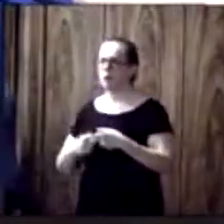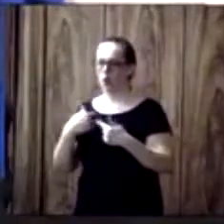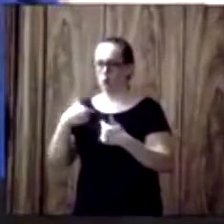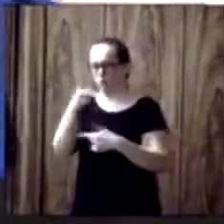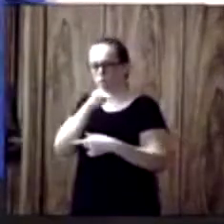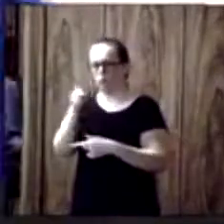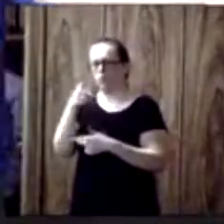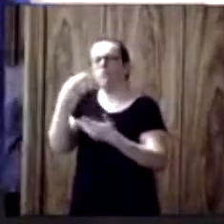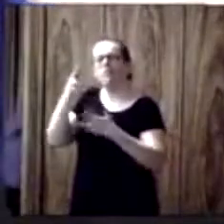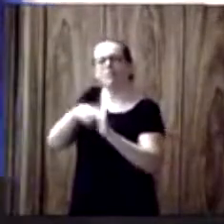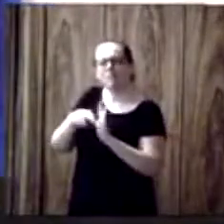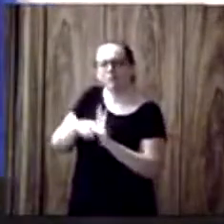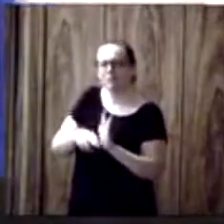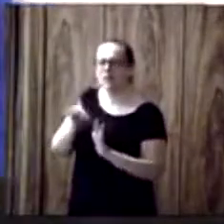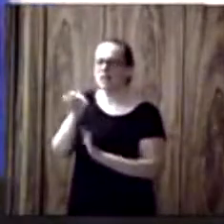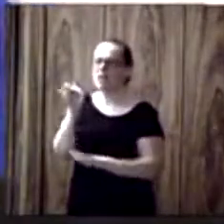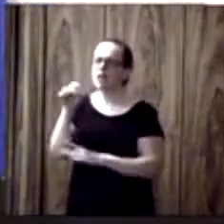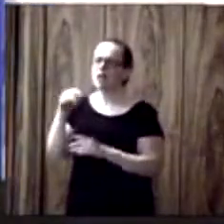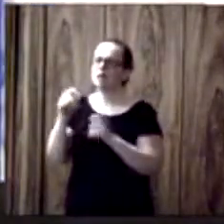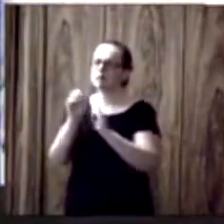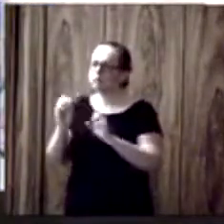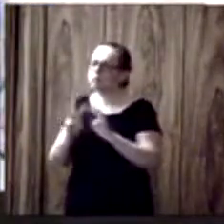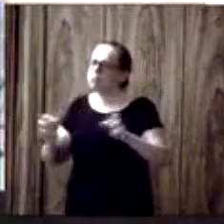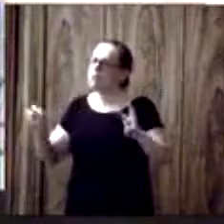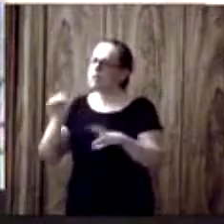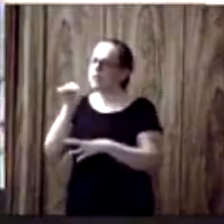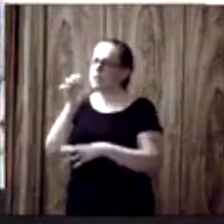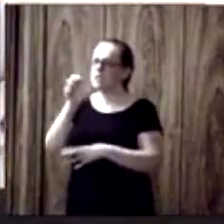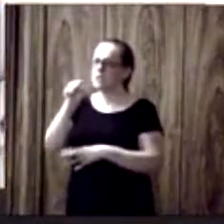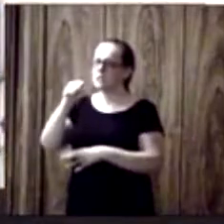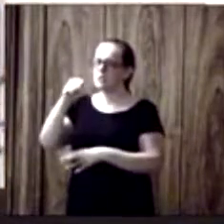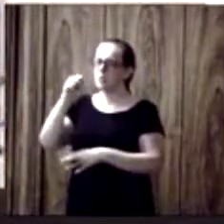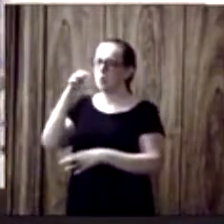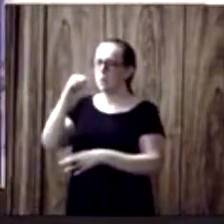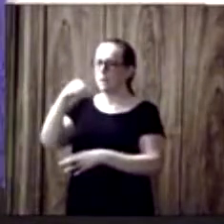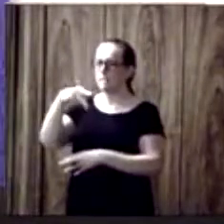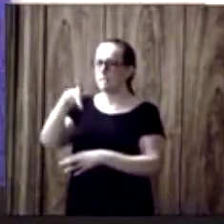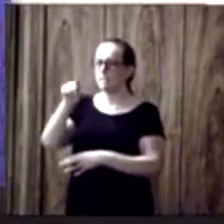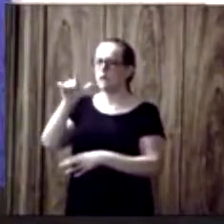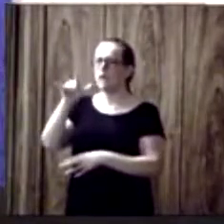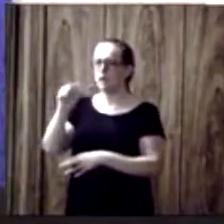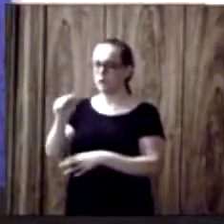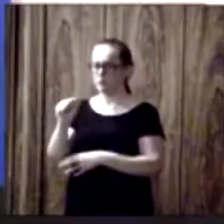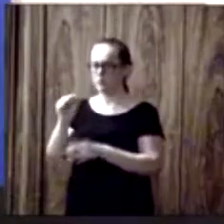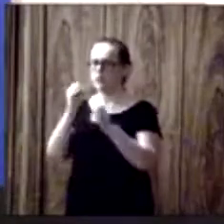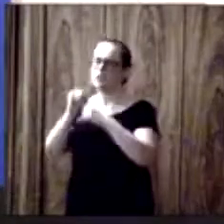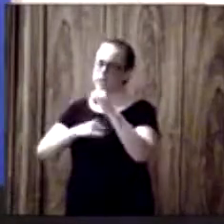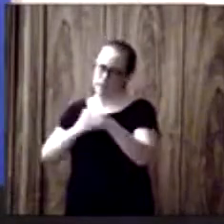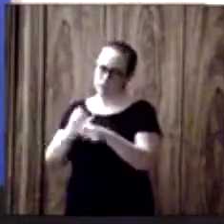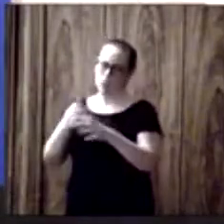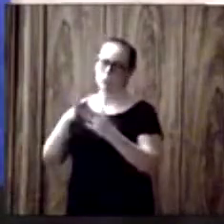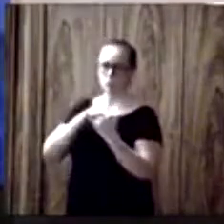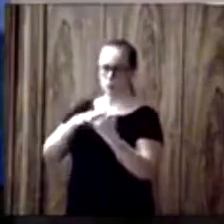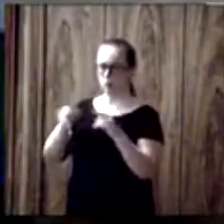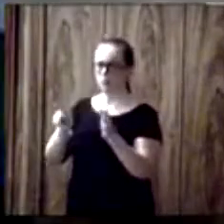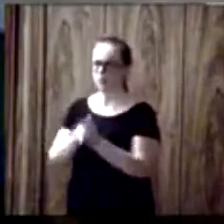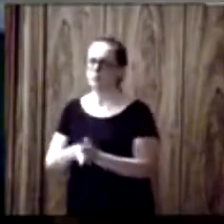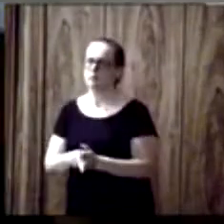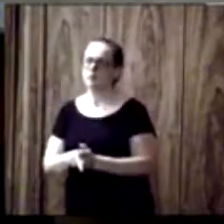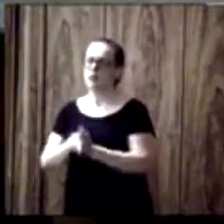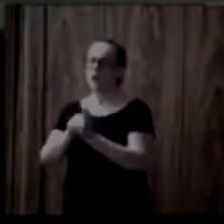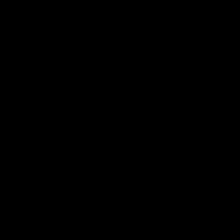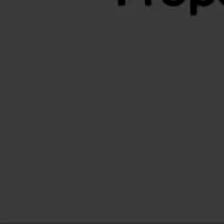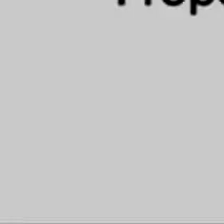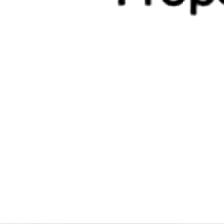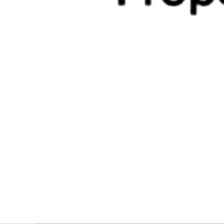redação do Descomplica. Quem já assistiu às aulas do Descomplica, é um prazer vê-los. Quem nunca assistiu às aulas de redação do Descomplica, tem muita